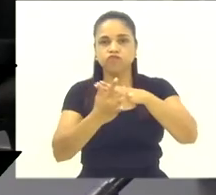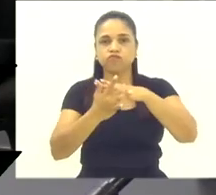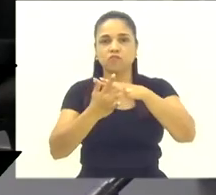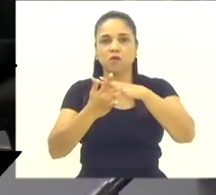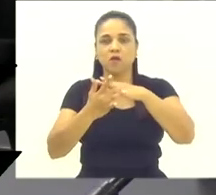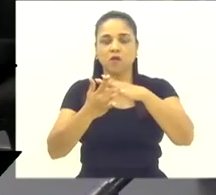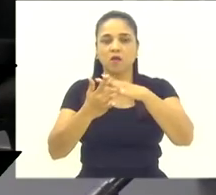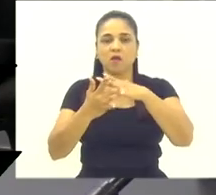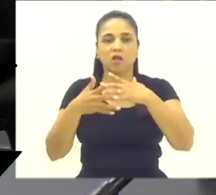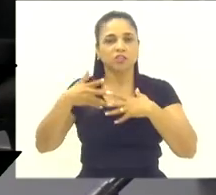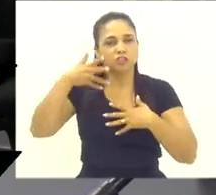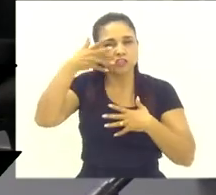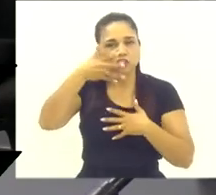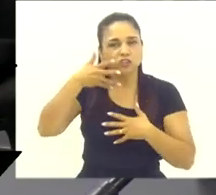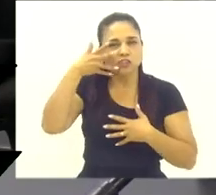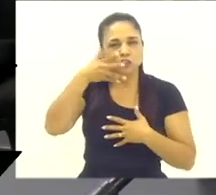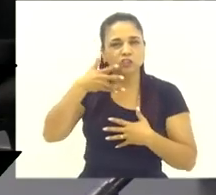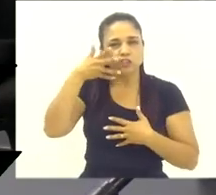discurso